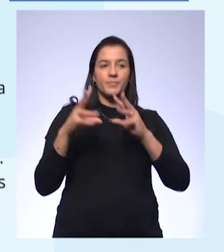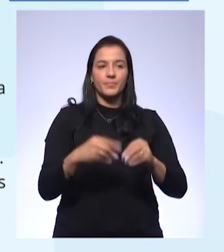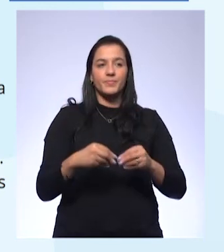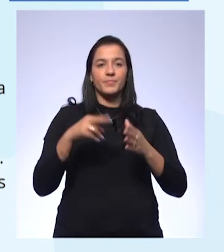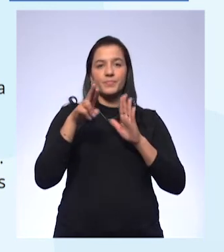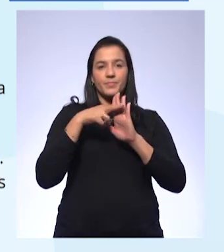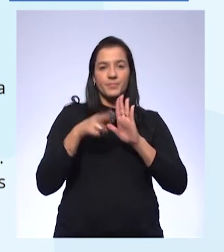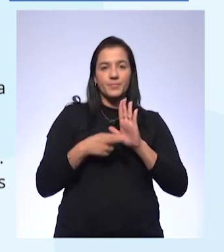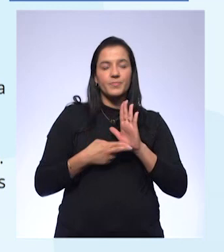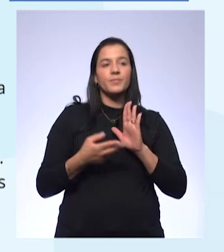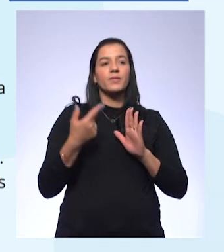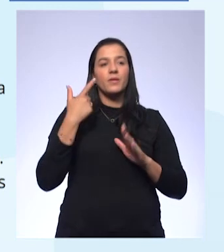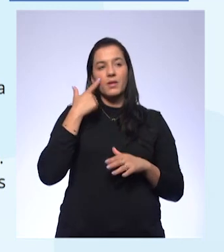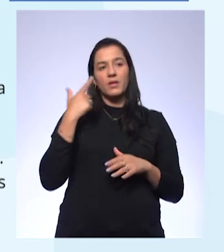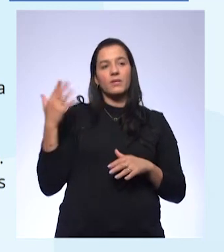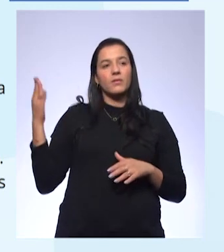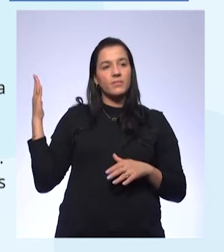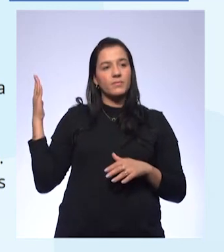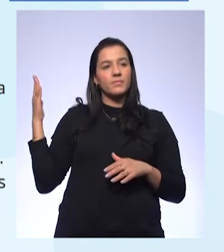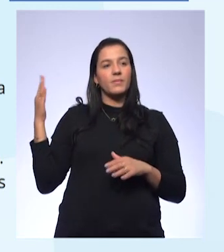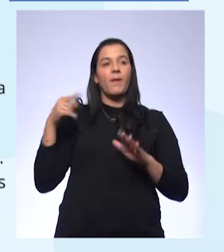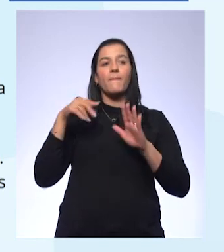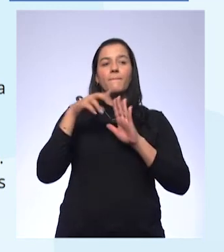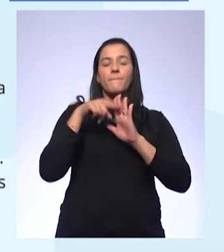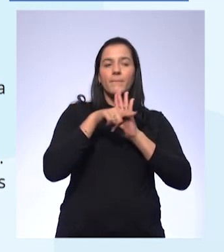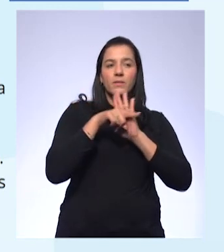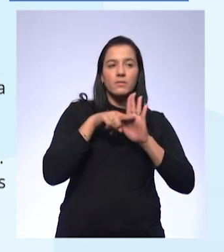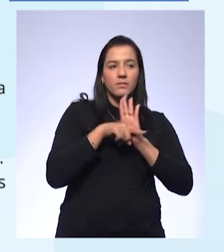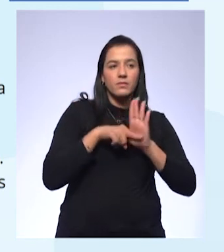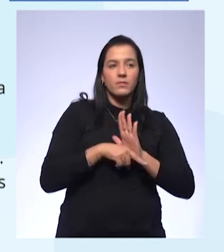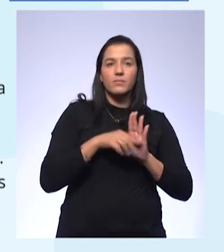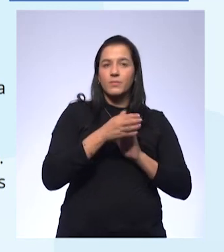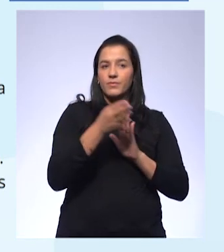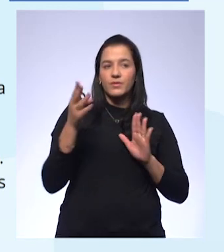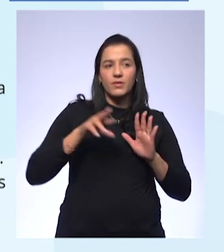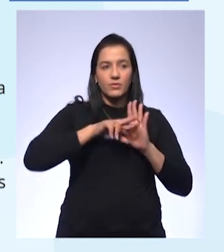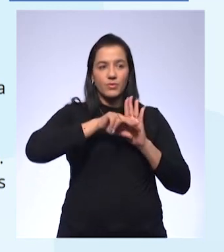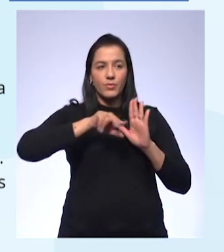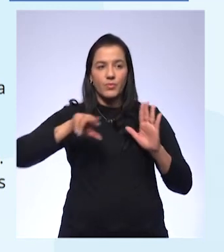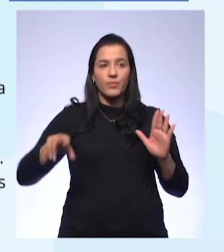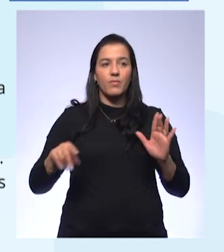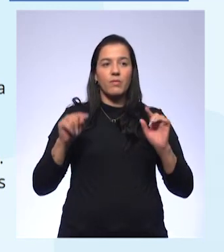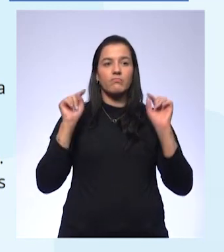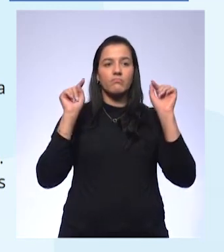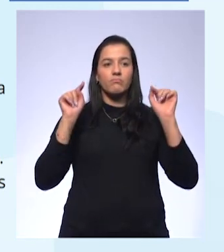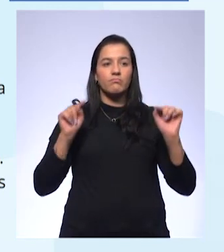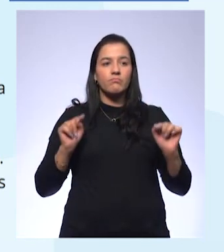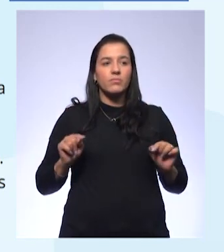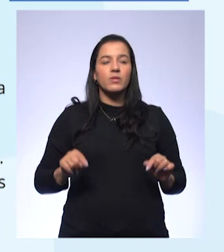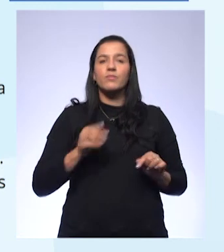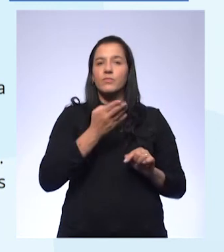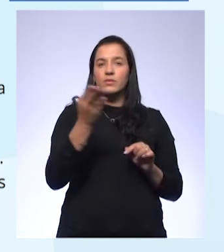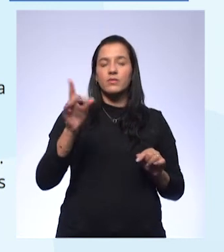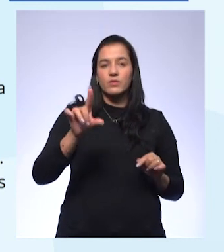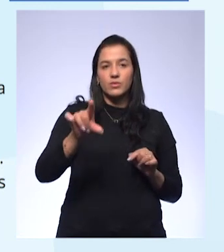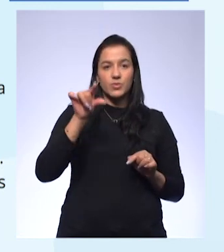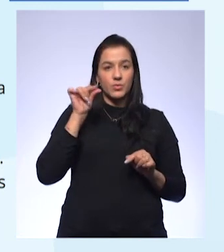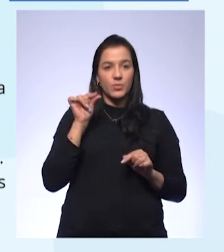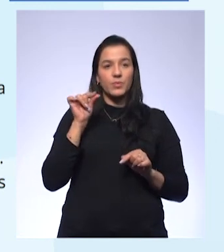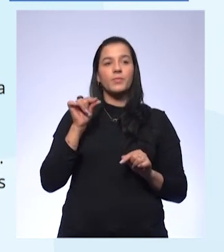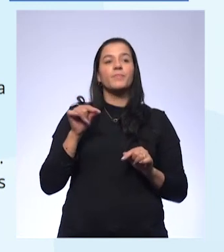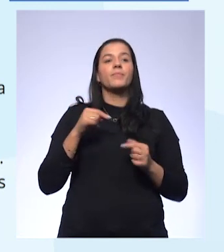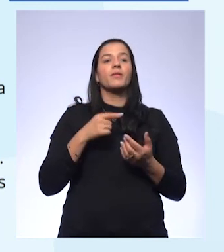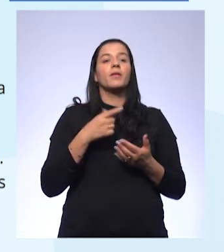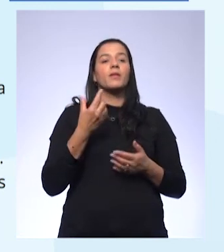certo? Nós temos esse roteiro de pesquisa para vocês. Então, são vários pontos que vocês podem escolher aí. Está na